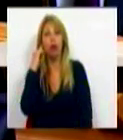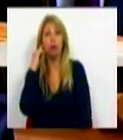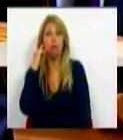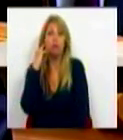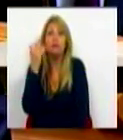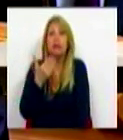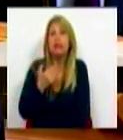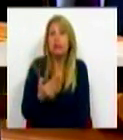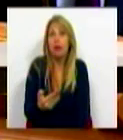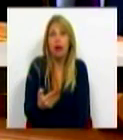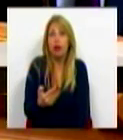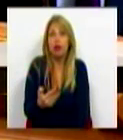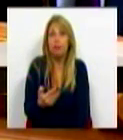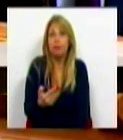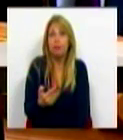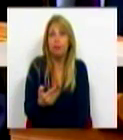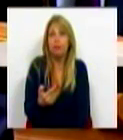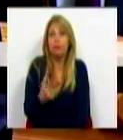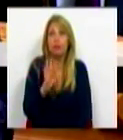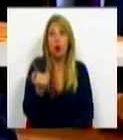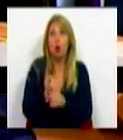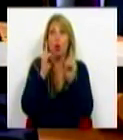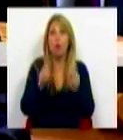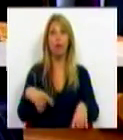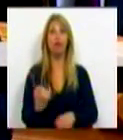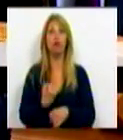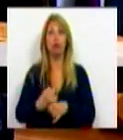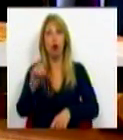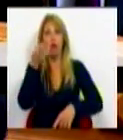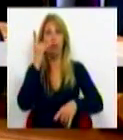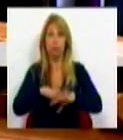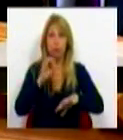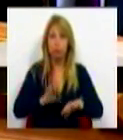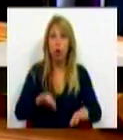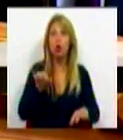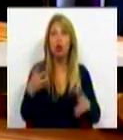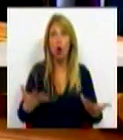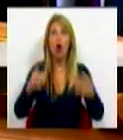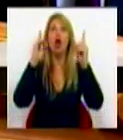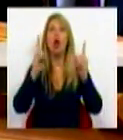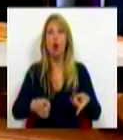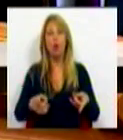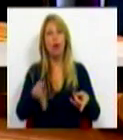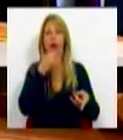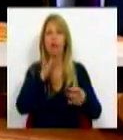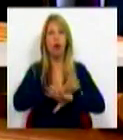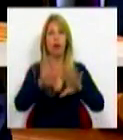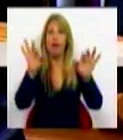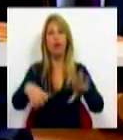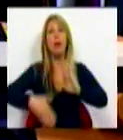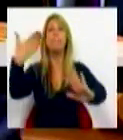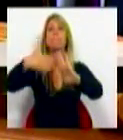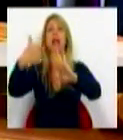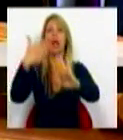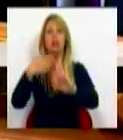Passadas umas semanas de estar em funções, talvez por isso agora também estejam a começar a deixar de falar na pressa.